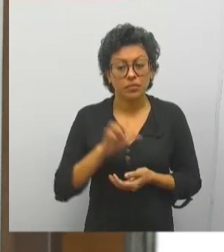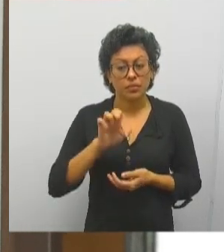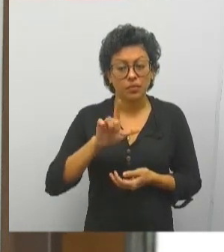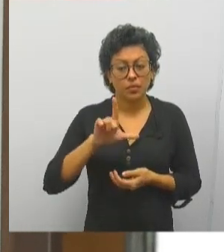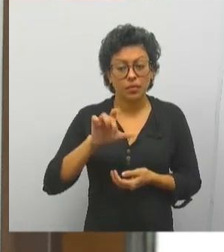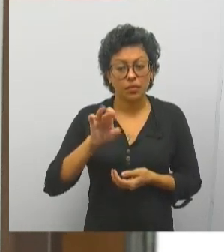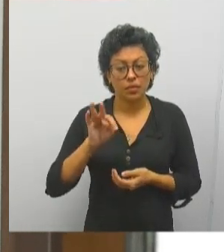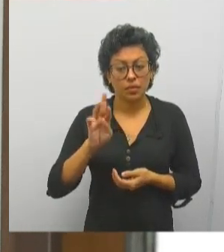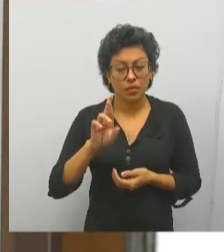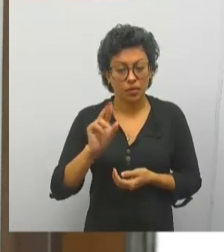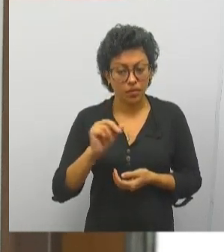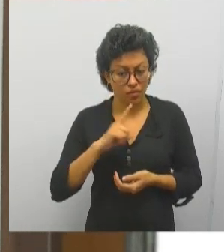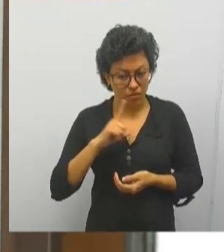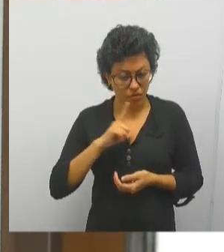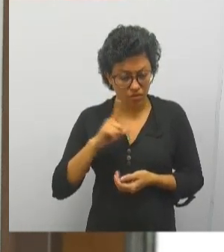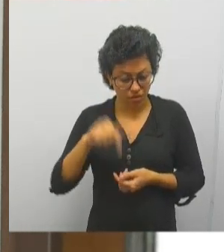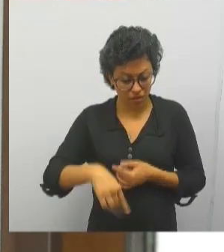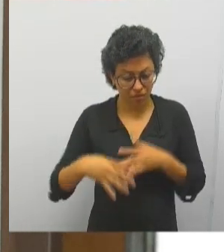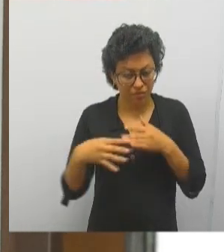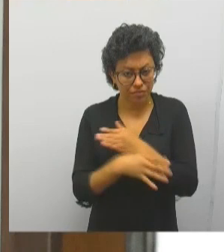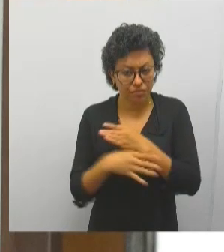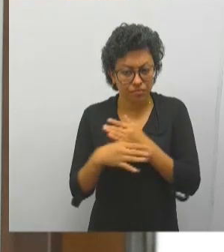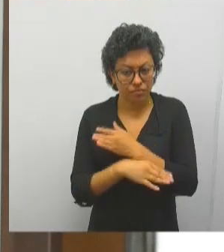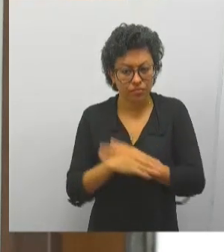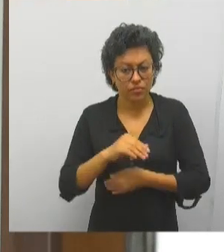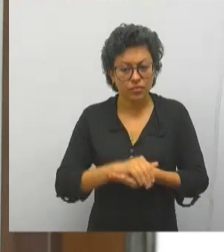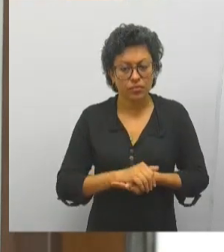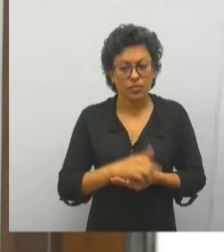Eletro tem com o nosso município, que é de